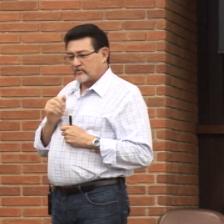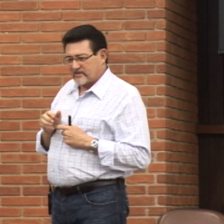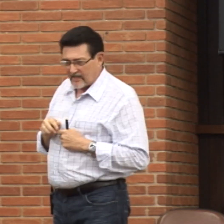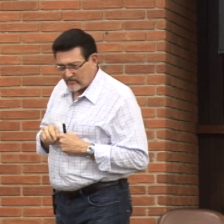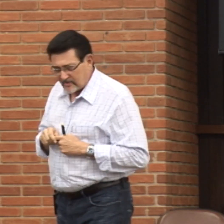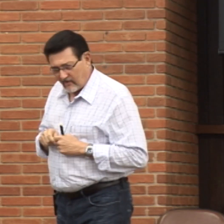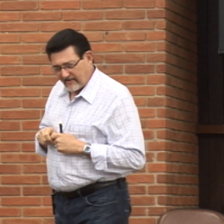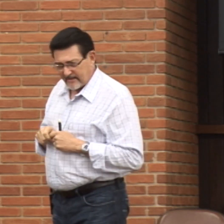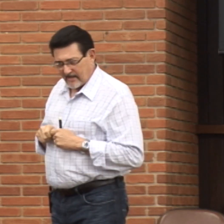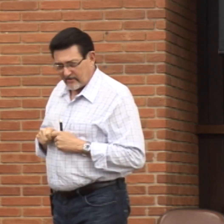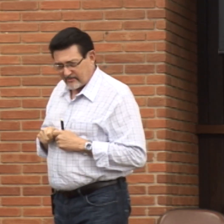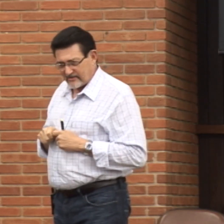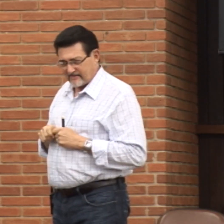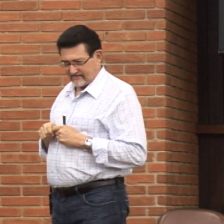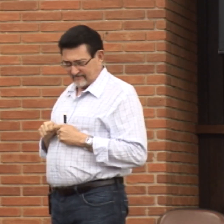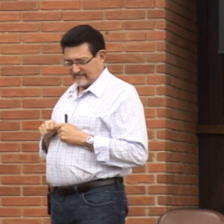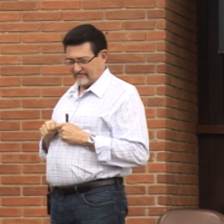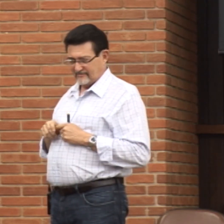por 490